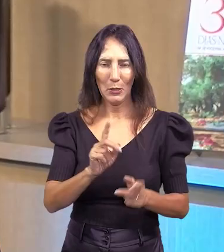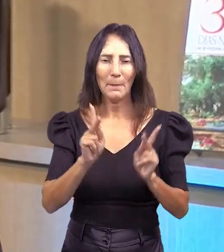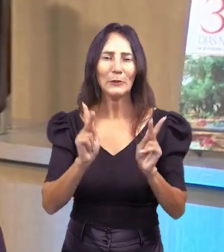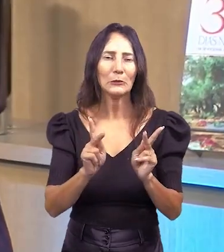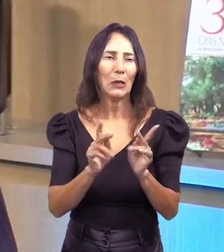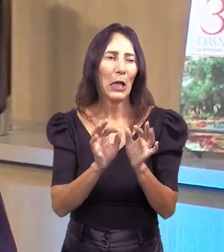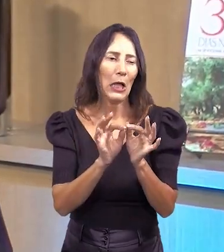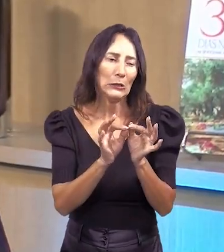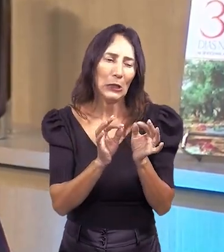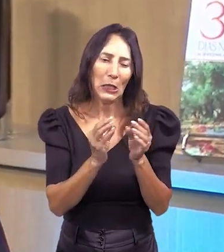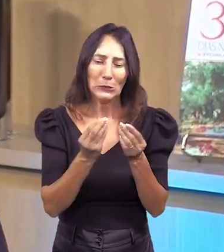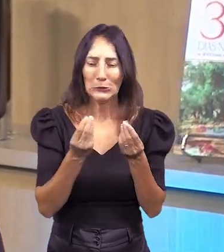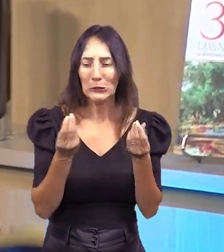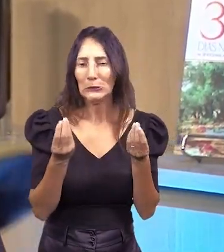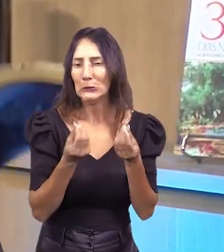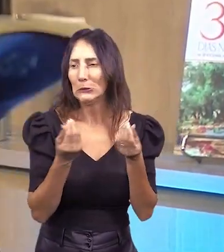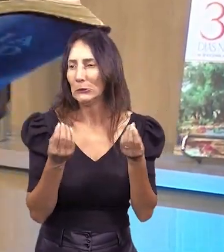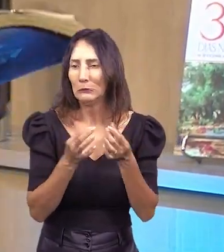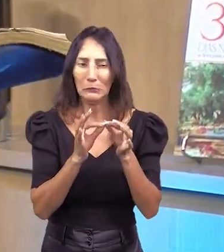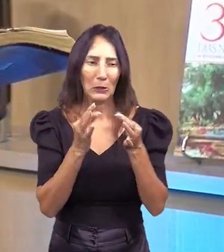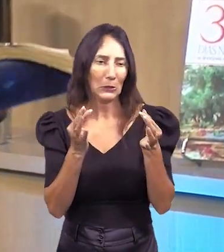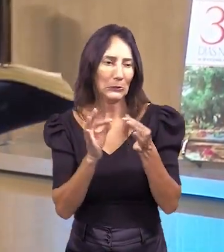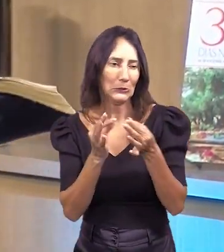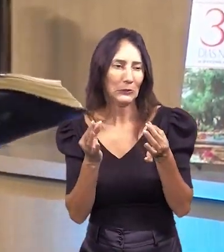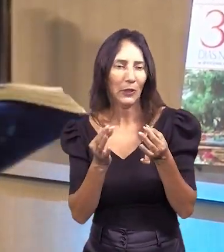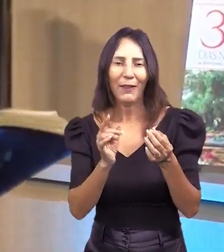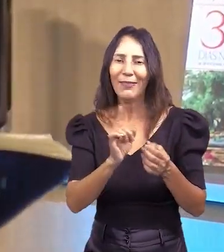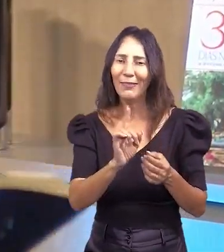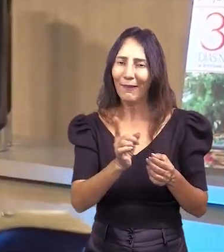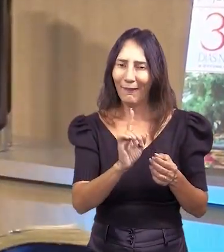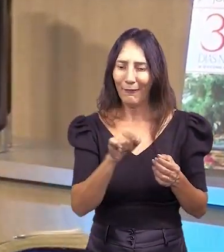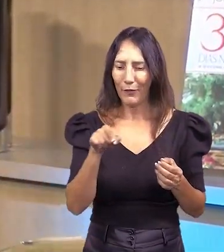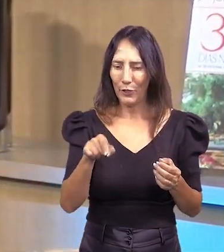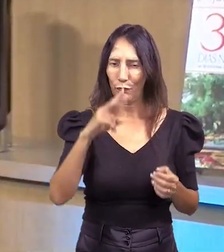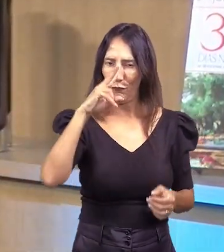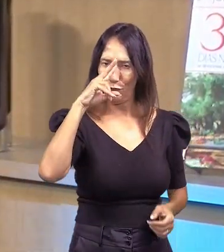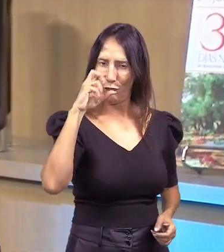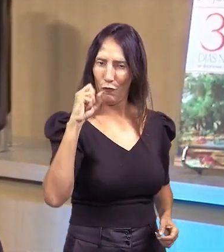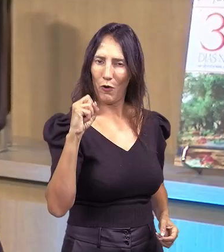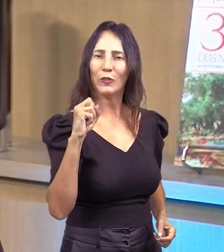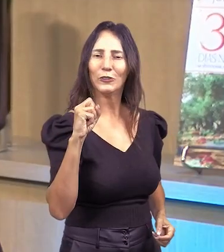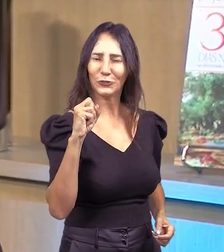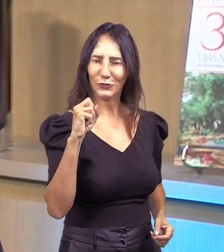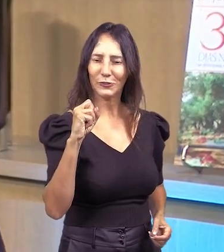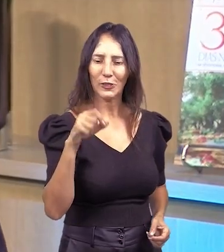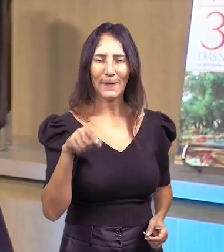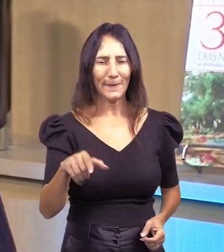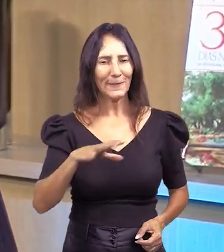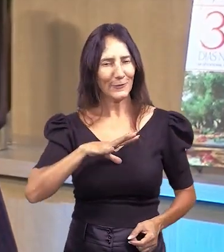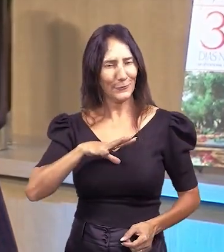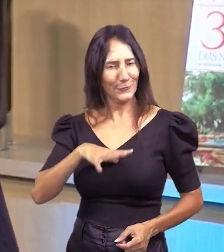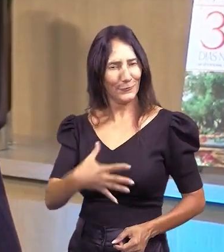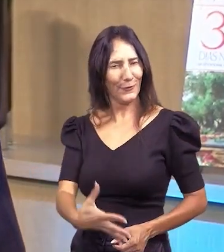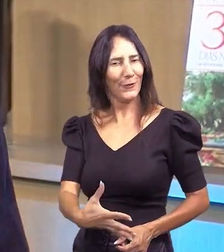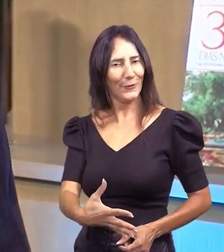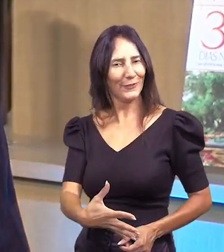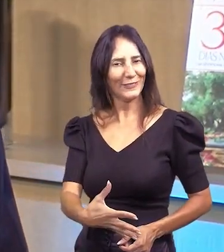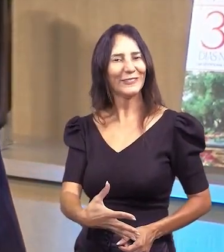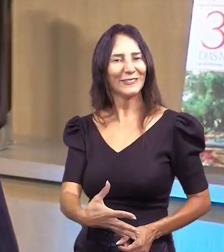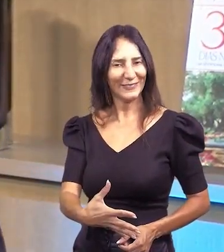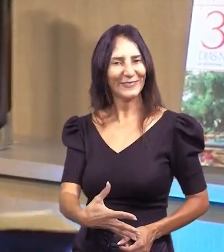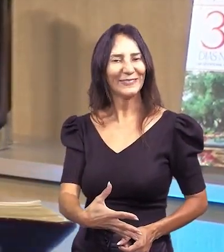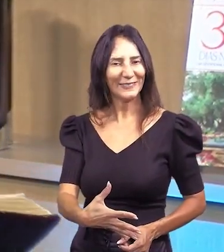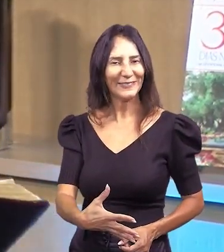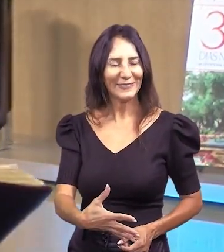pessoa fragilizada. Ai, meu Deus. Ah. Ele é forte. É